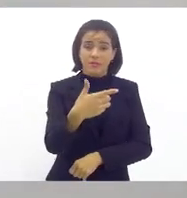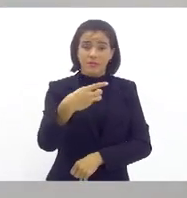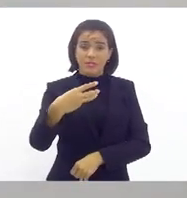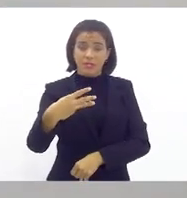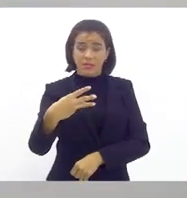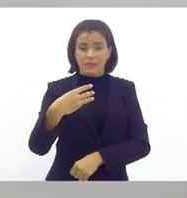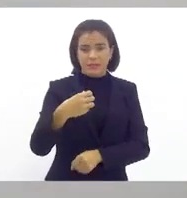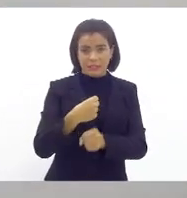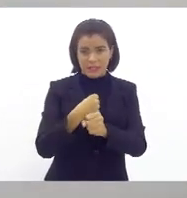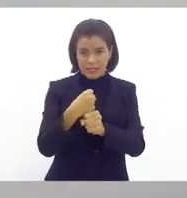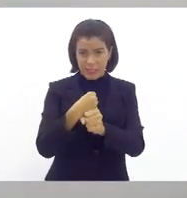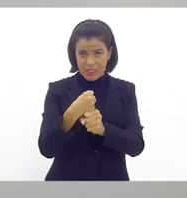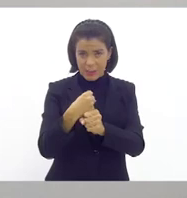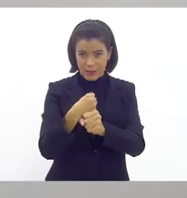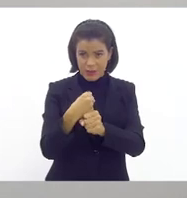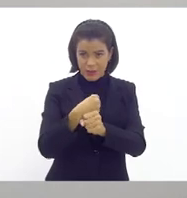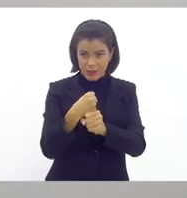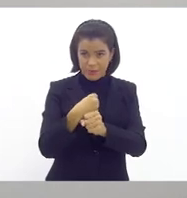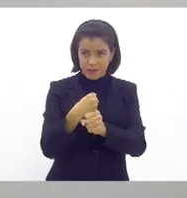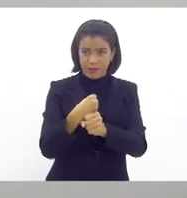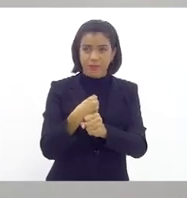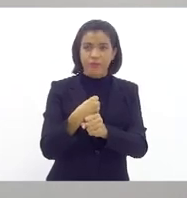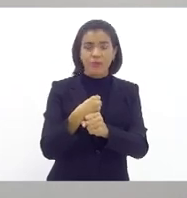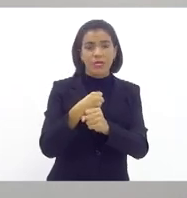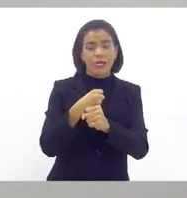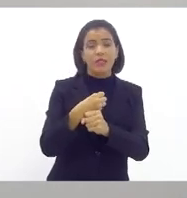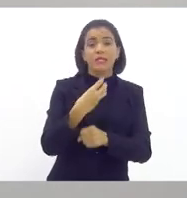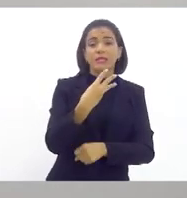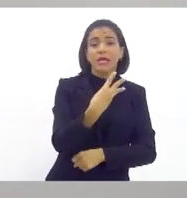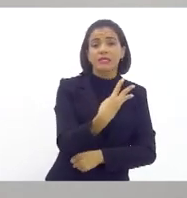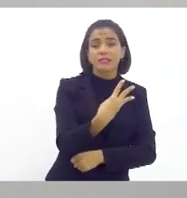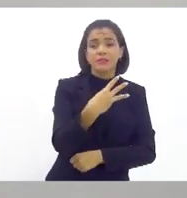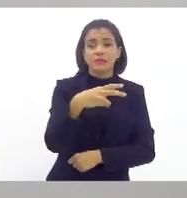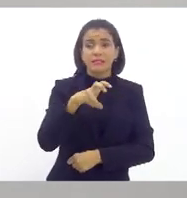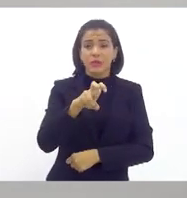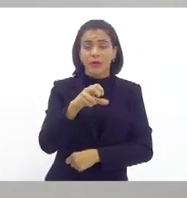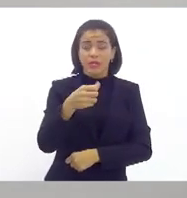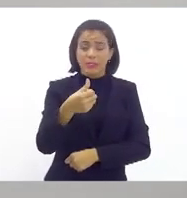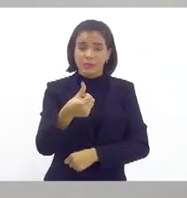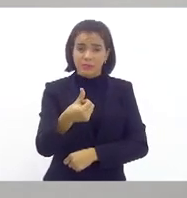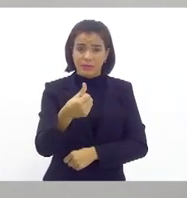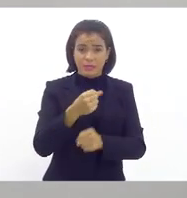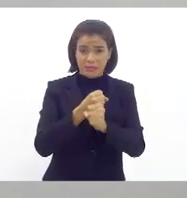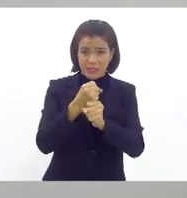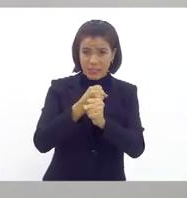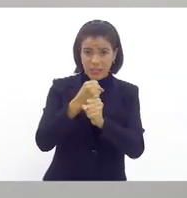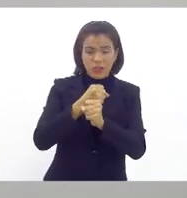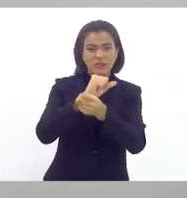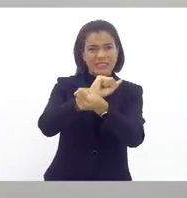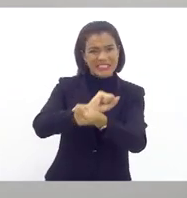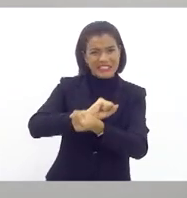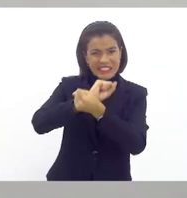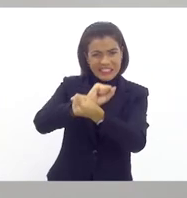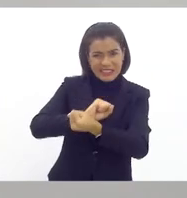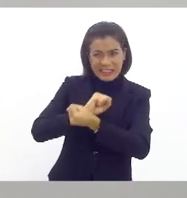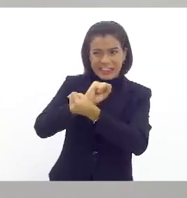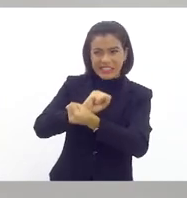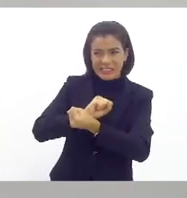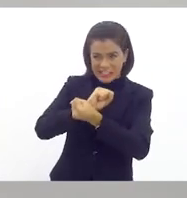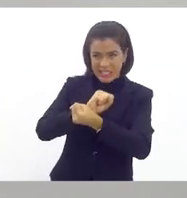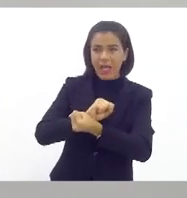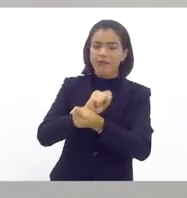356 anos de escravidão negra de forma oficial, embora os resquícios e a escravidão